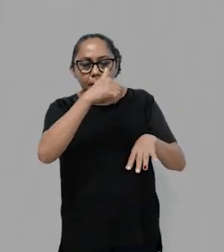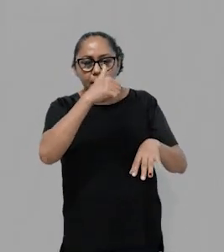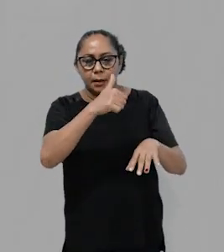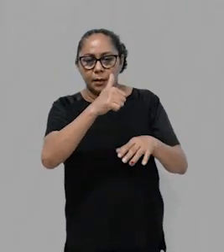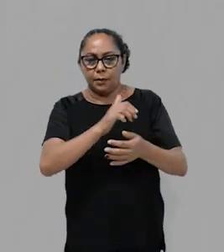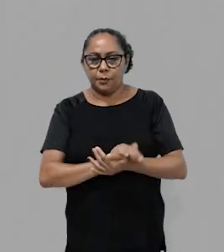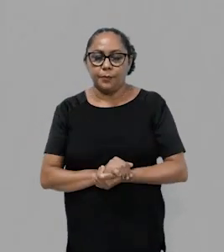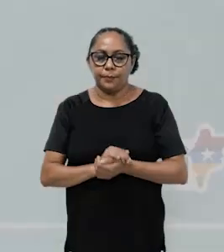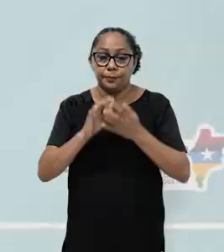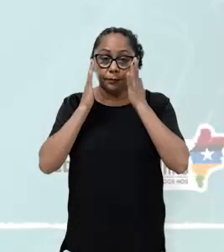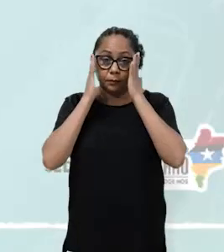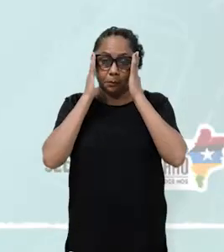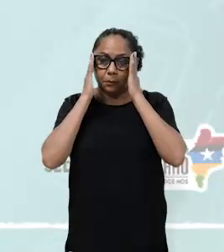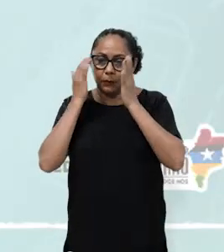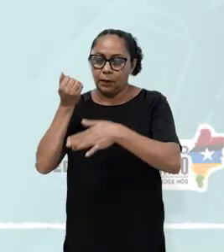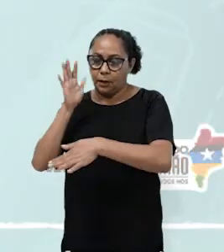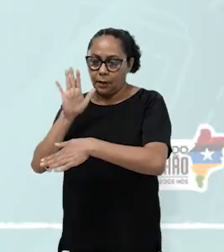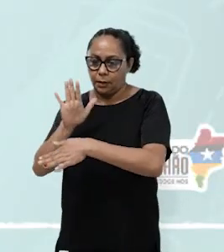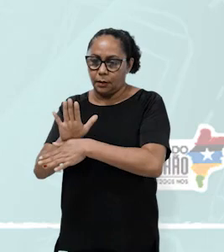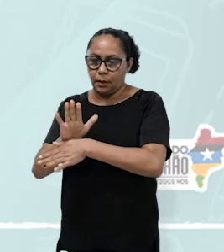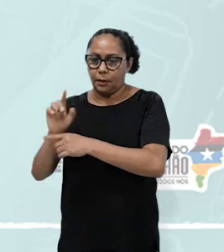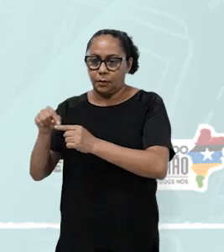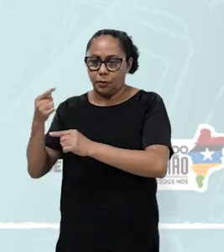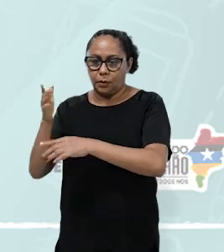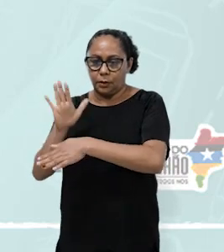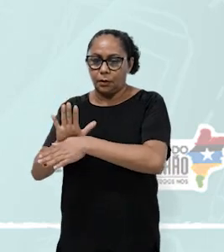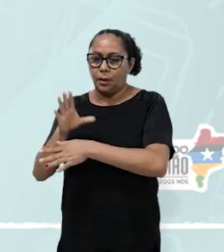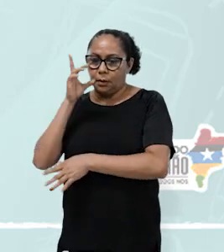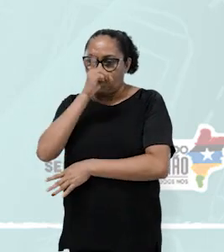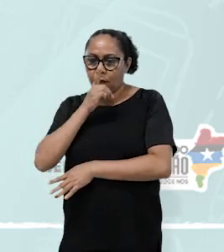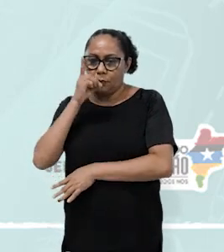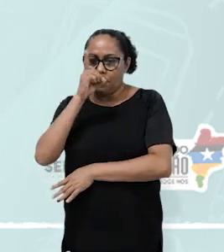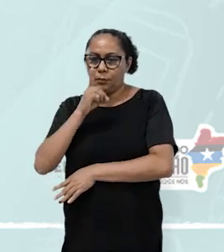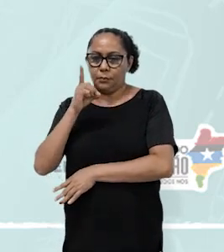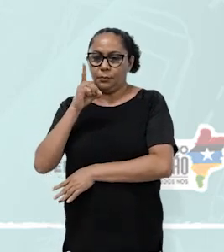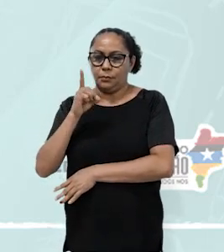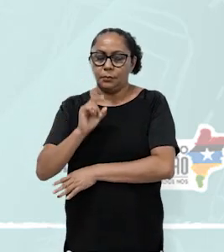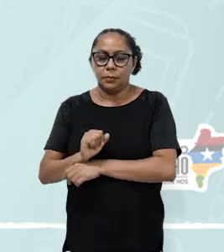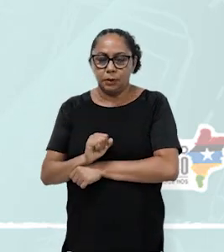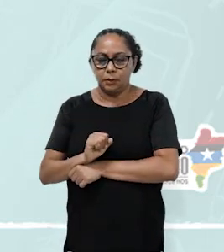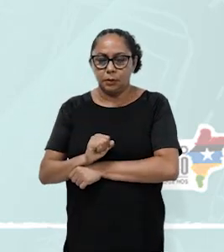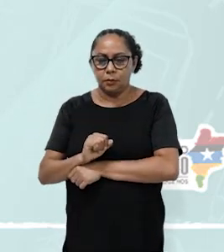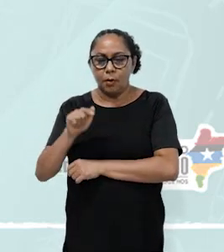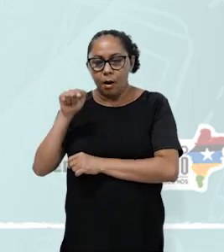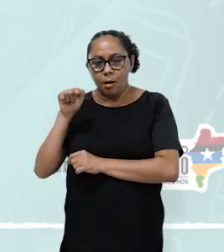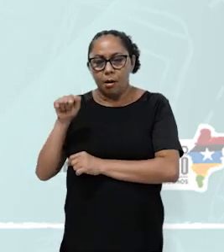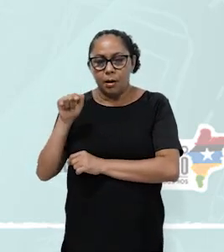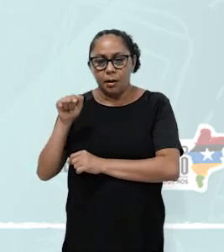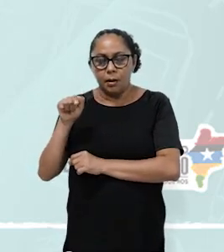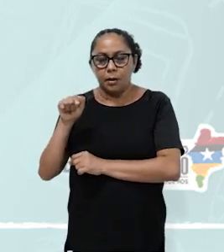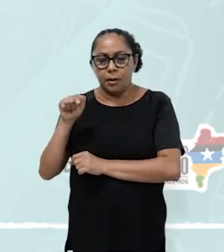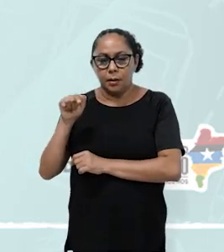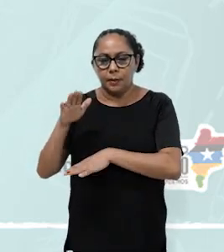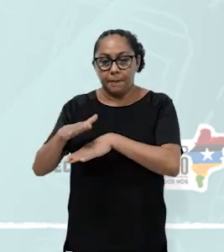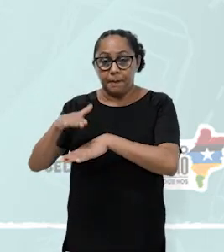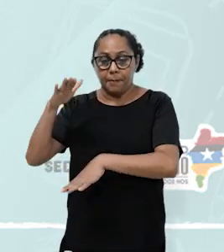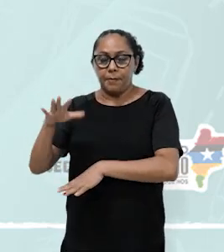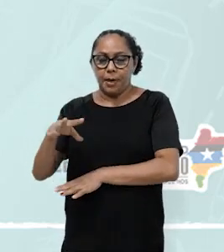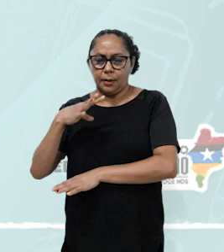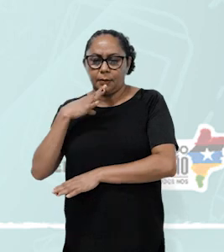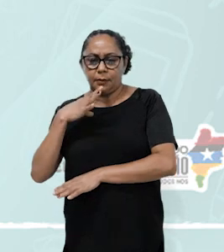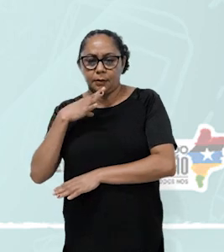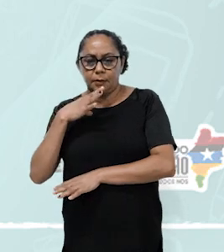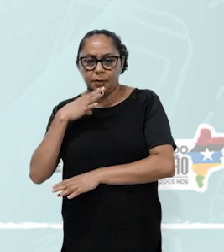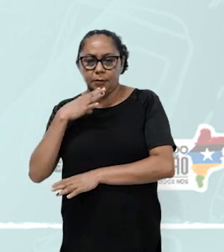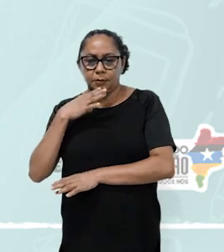dele, né, A Tarde de Domingo, na Grande Ilha Jaté. Essa obra talvez seja a mais conhecida do Surrar. Ele trabalha agora